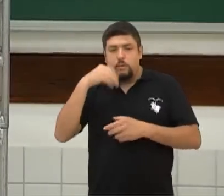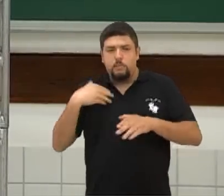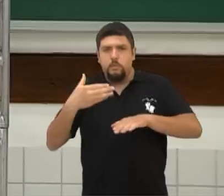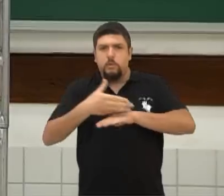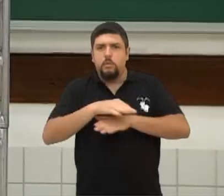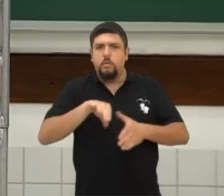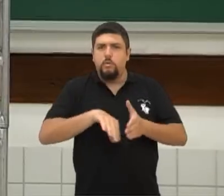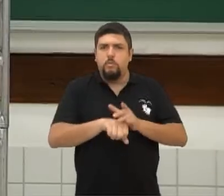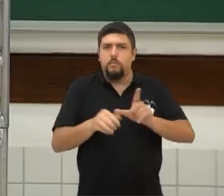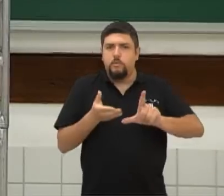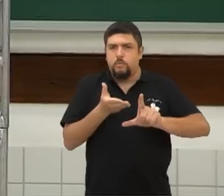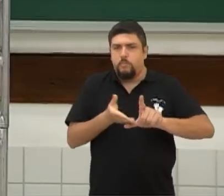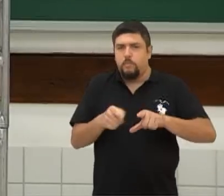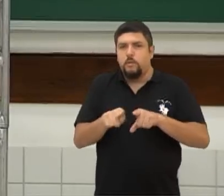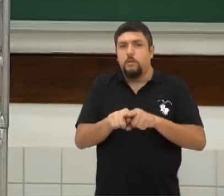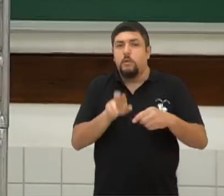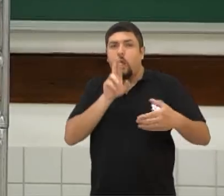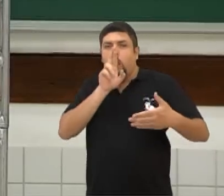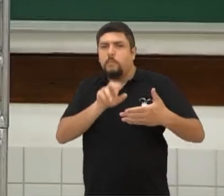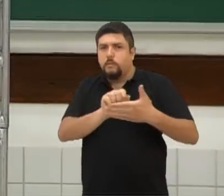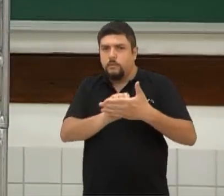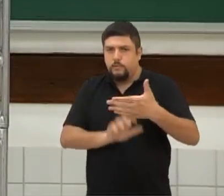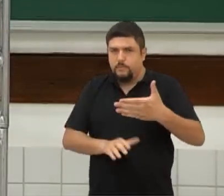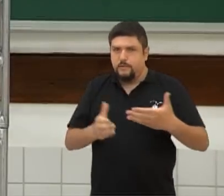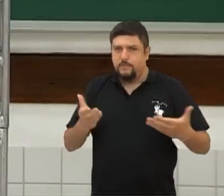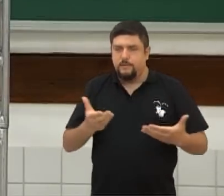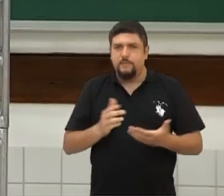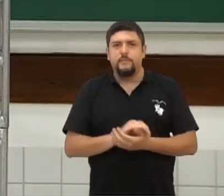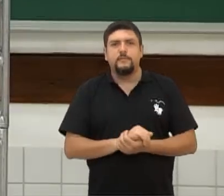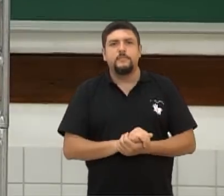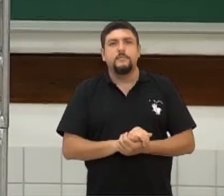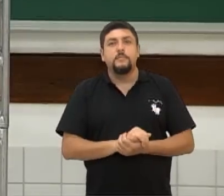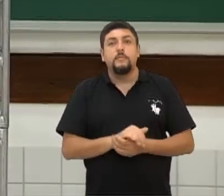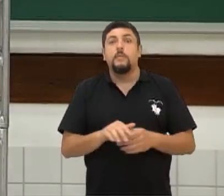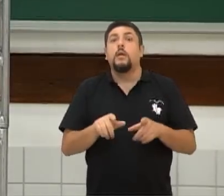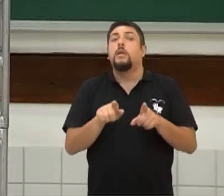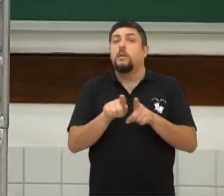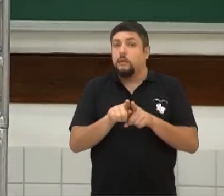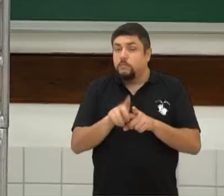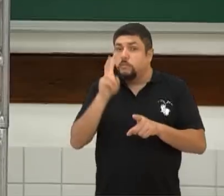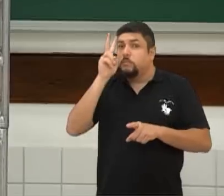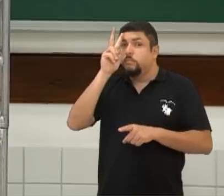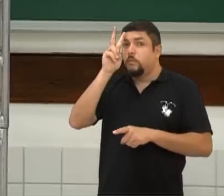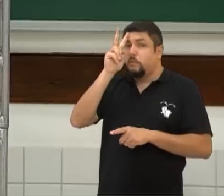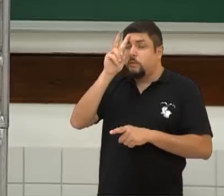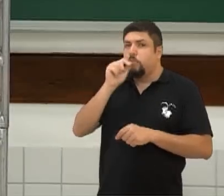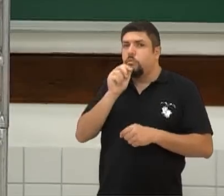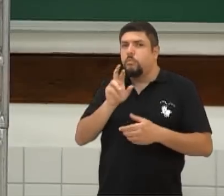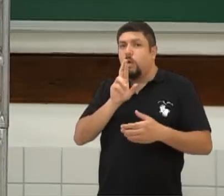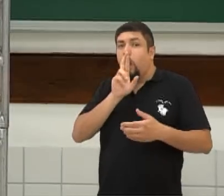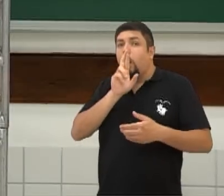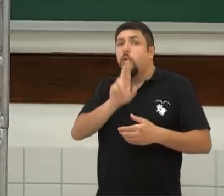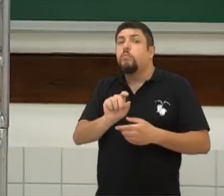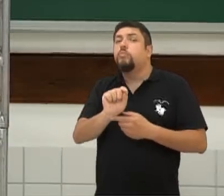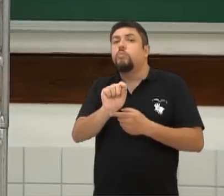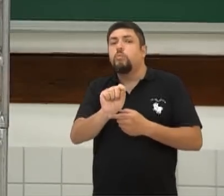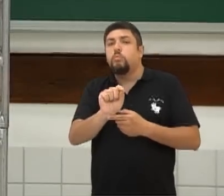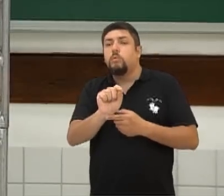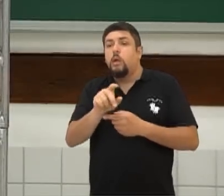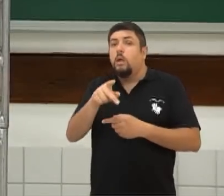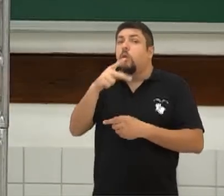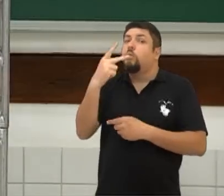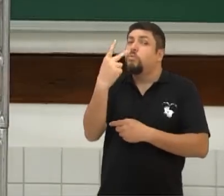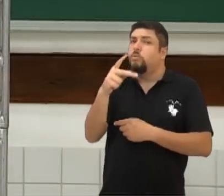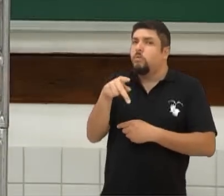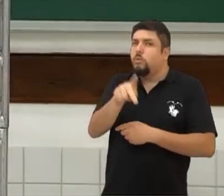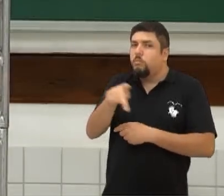e responder as atividades de hoje. E também lembre de responder aquelas atividades que o seu professor, a sua